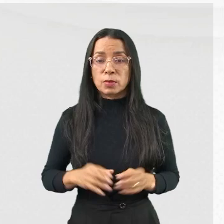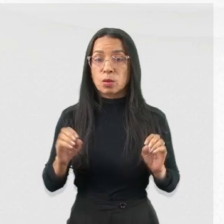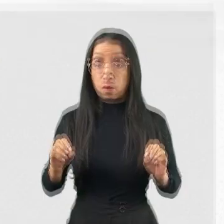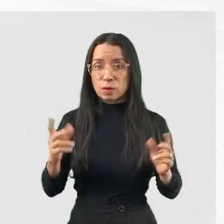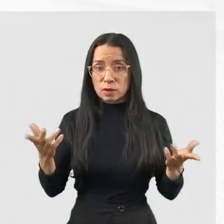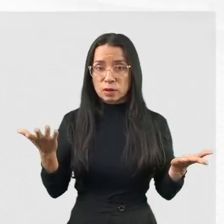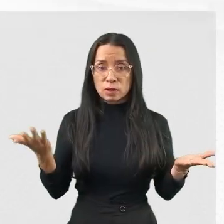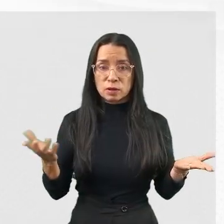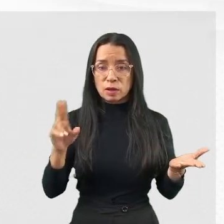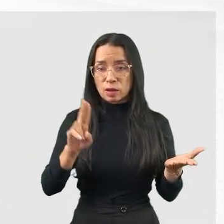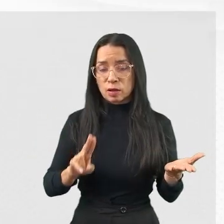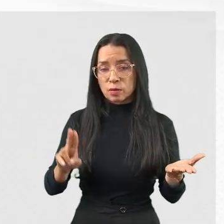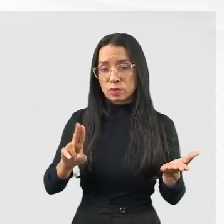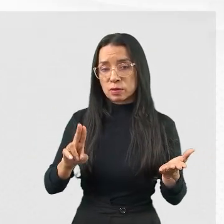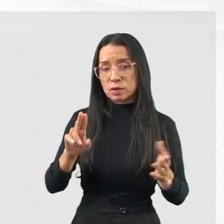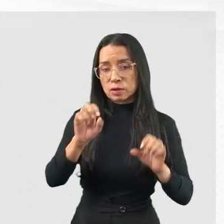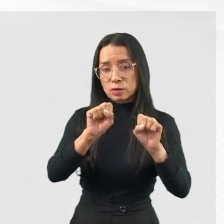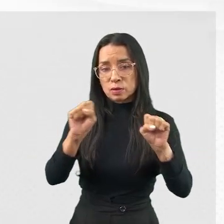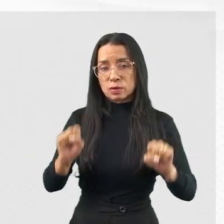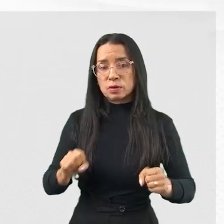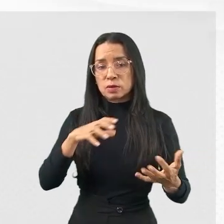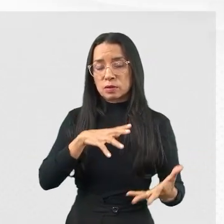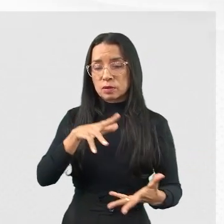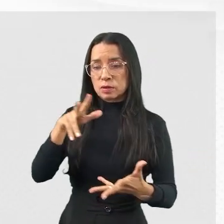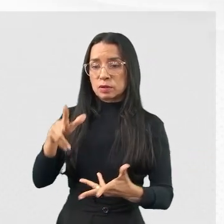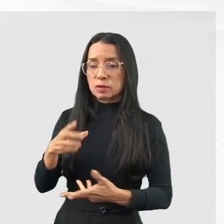Belezinha? Então essa é a unidade do sistema internacional.